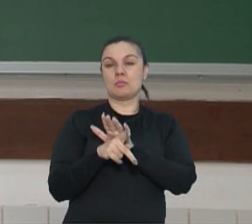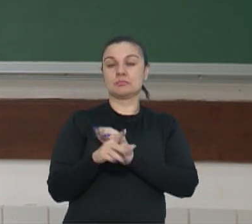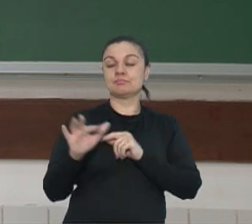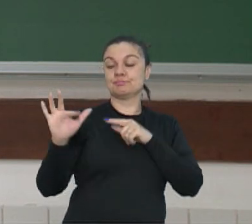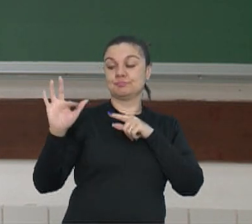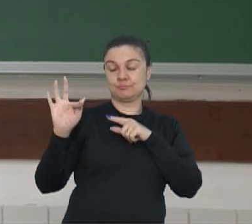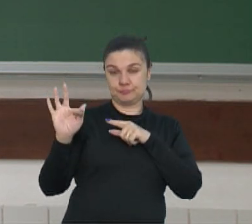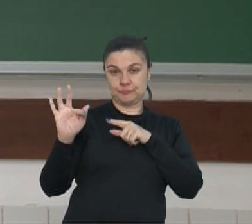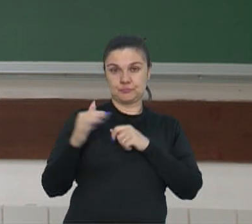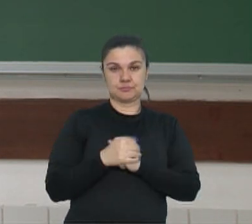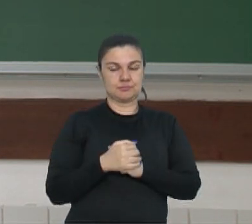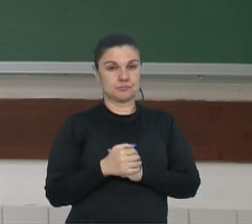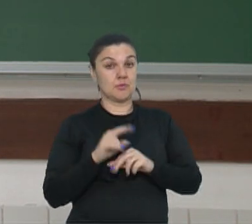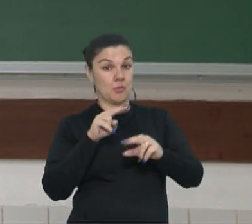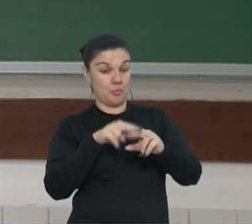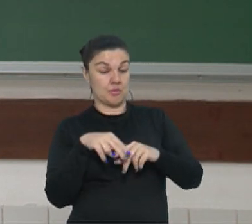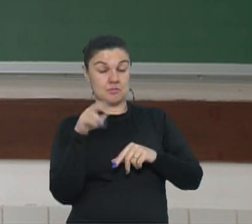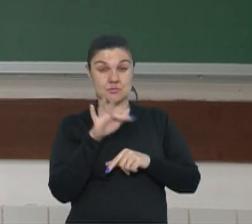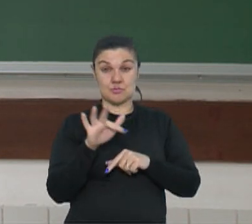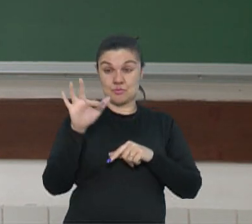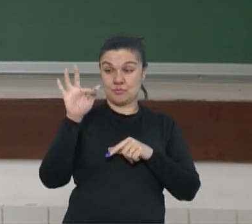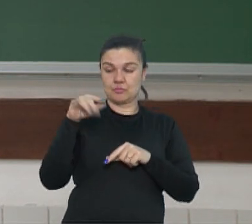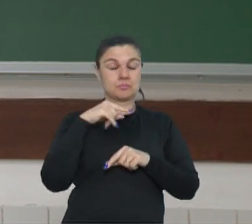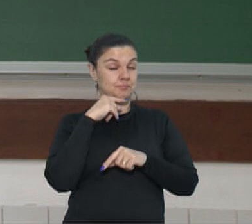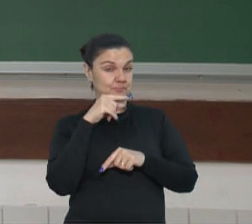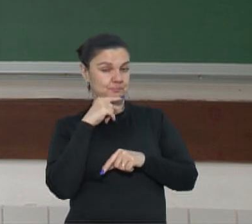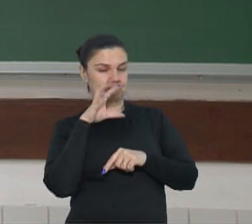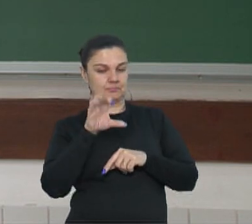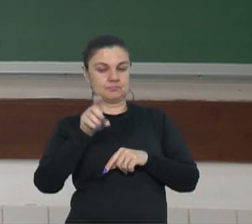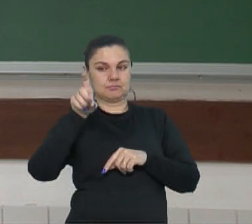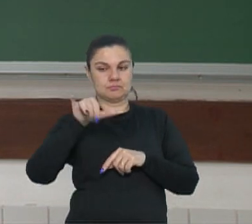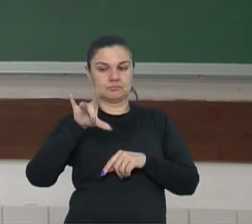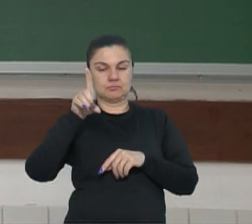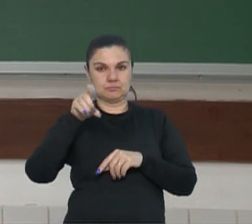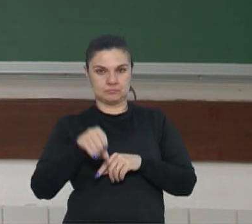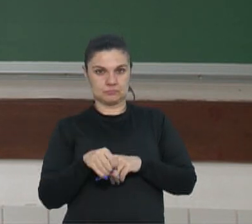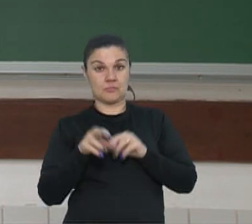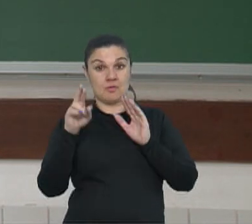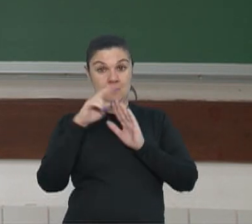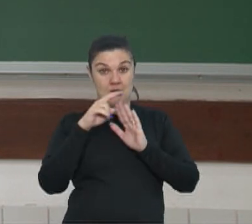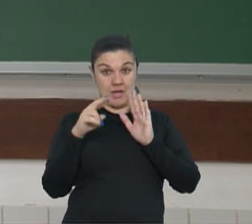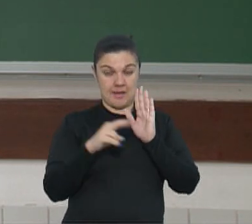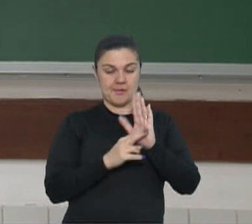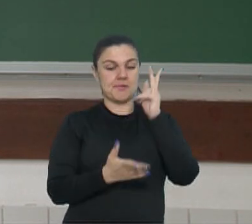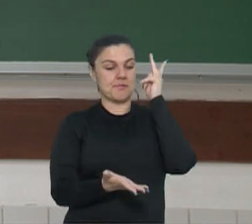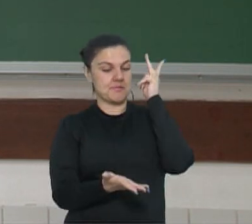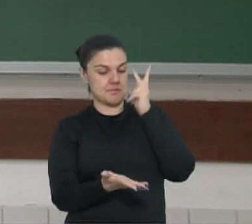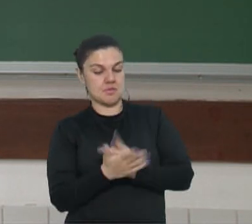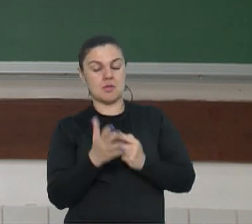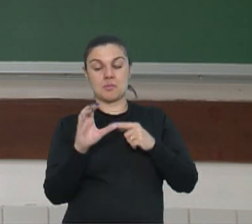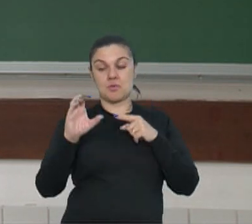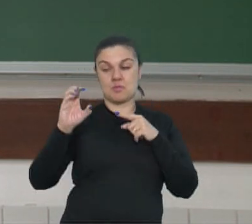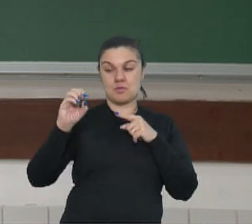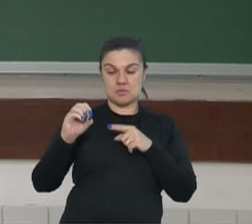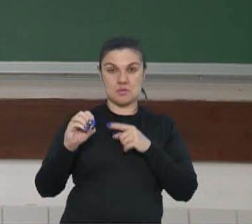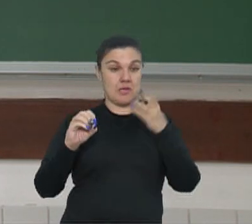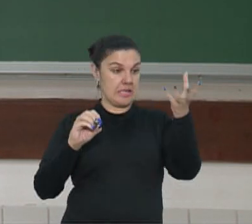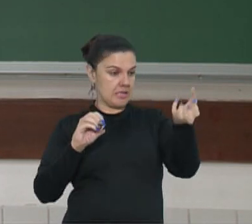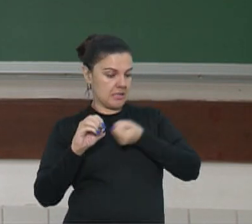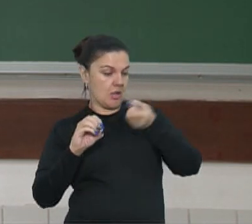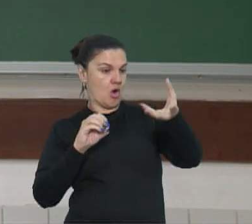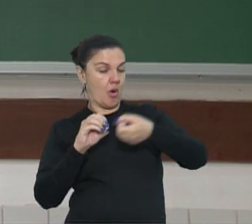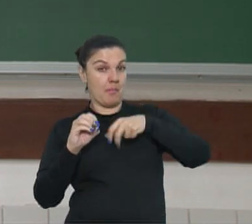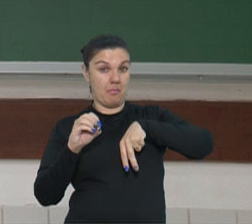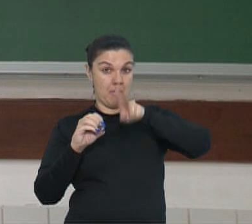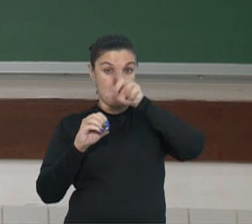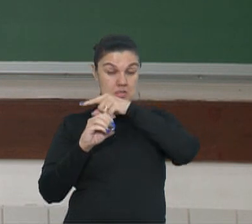Portanto, o flúor não forma óxido. Perfeito? Porque a regra do Arrhenius é, Sempre presente o oxigênio, e o oxigênio é o que tem